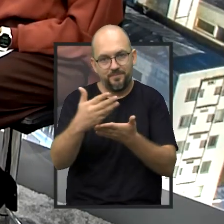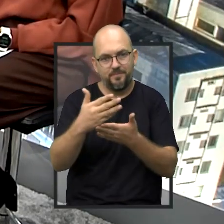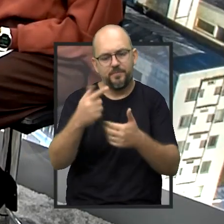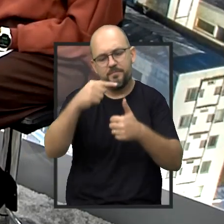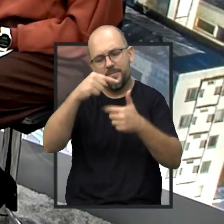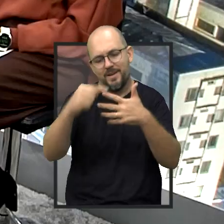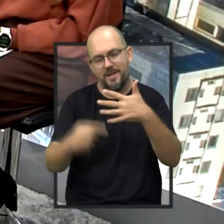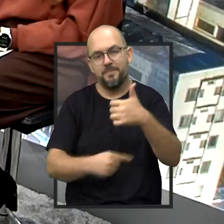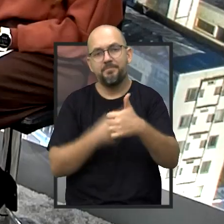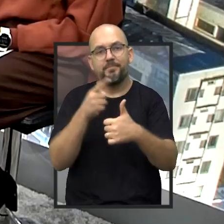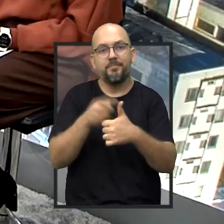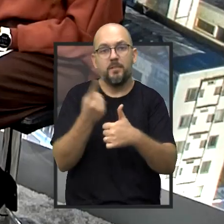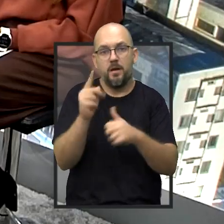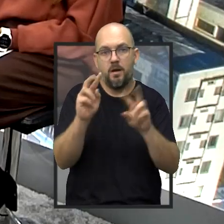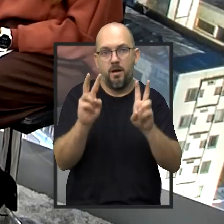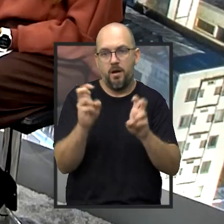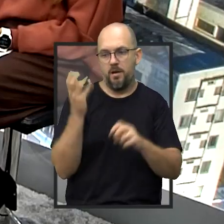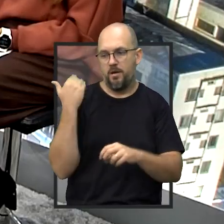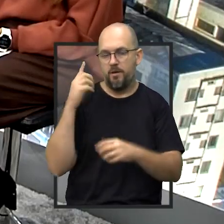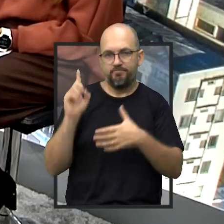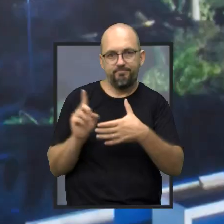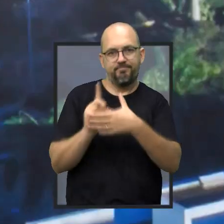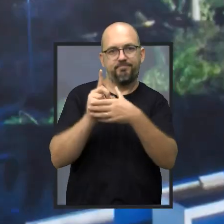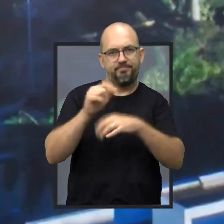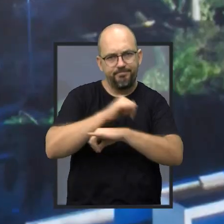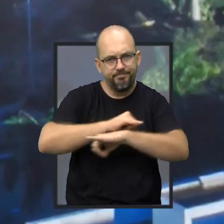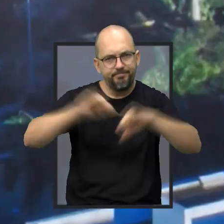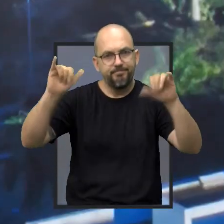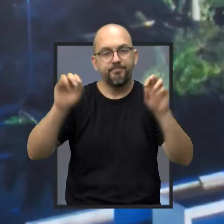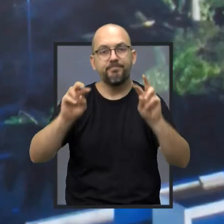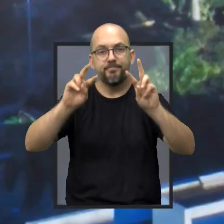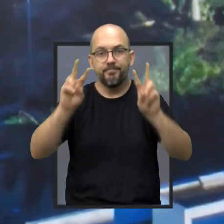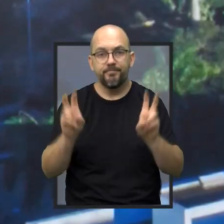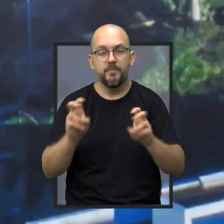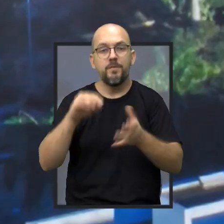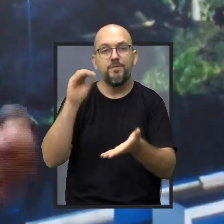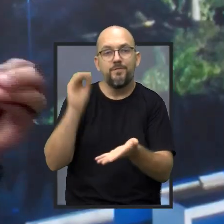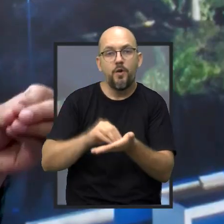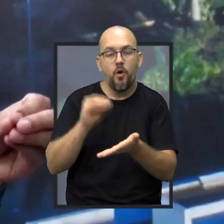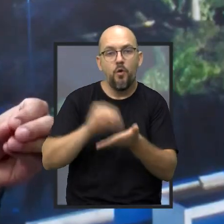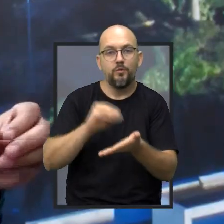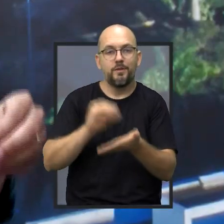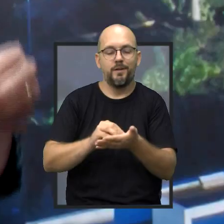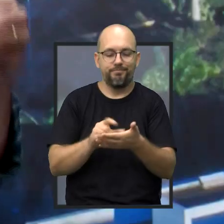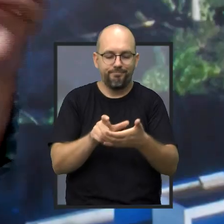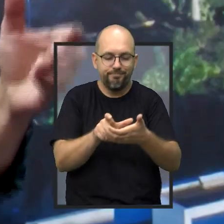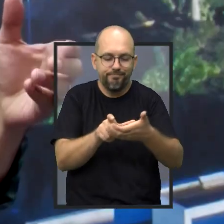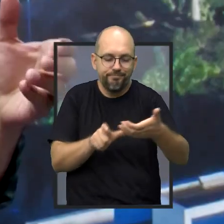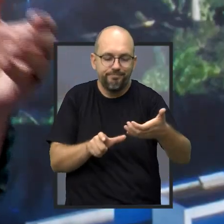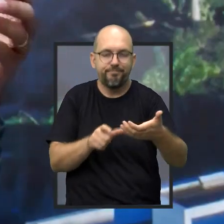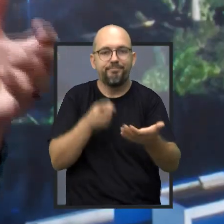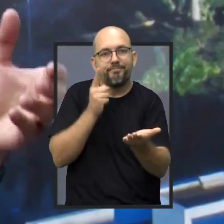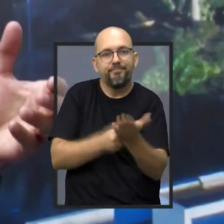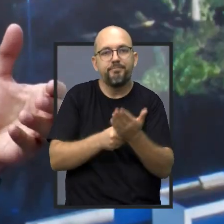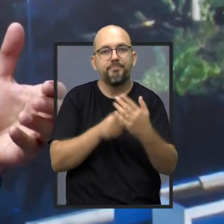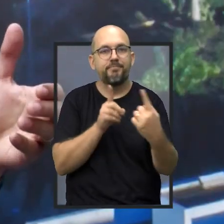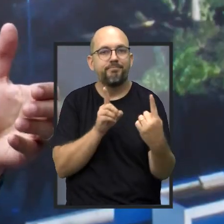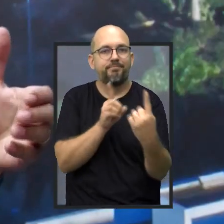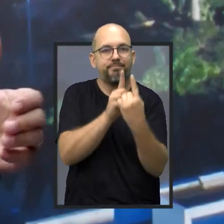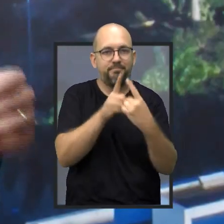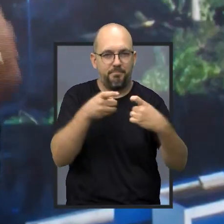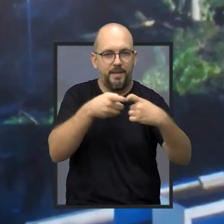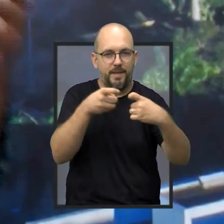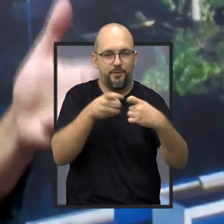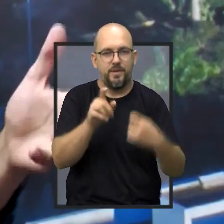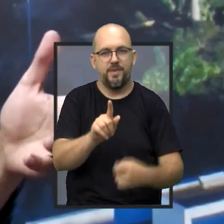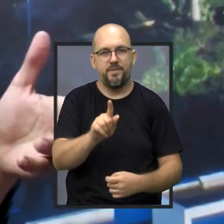assunto que a senhora trouxe recentemente na tribuna da casa, que diz respeito à falta de guias para exames aqui no município. A